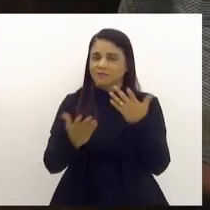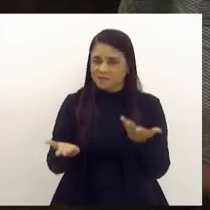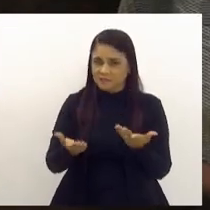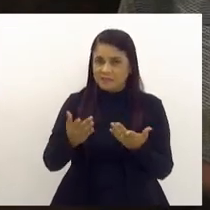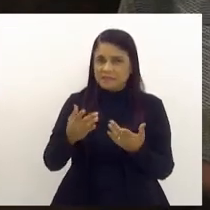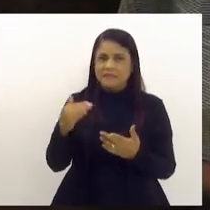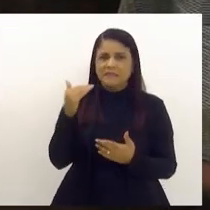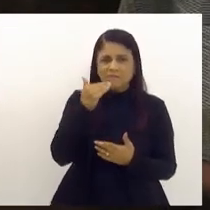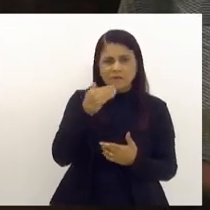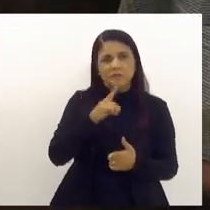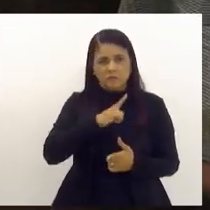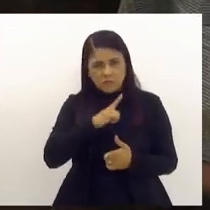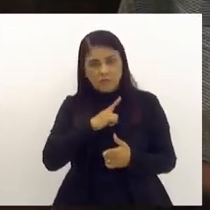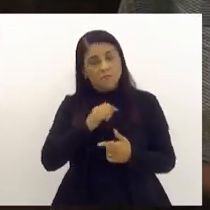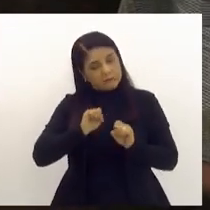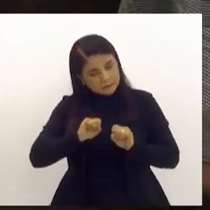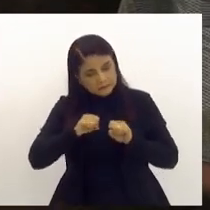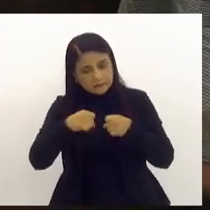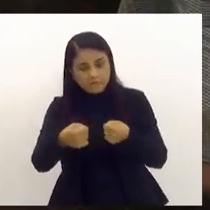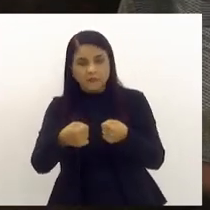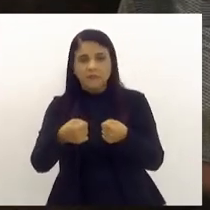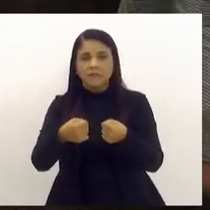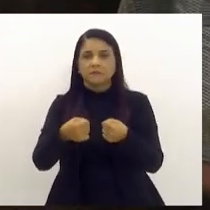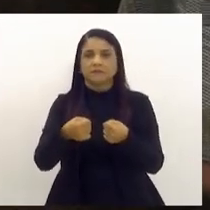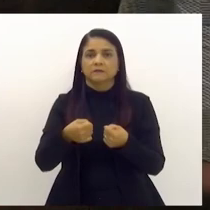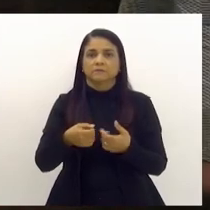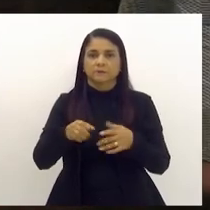defeitos, é a que temos que defendê-la sempre.